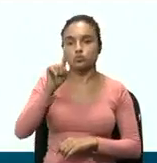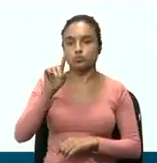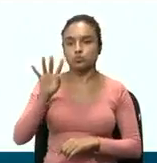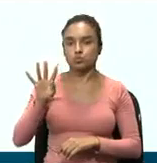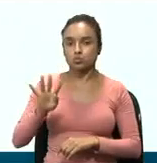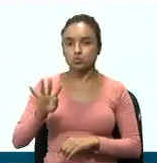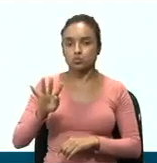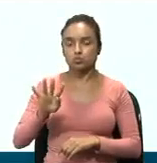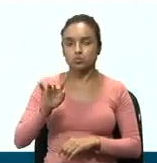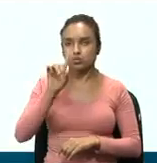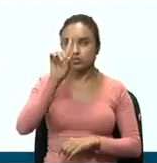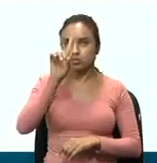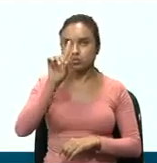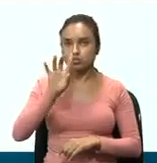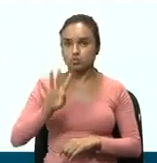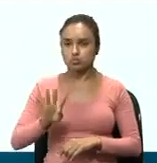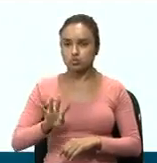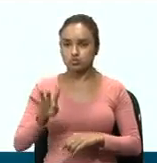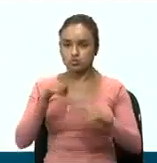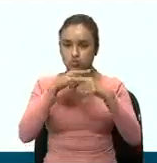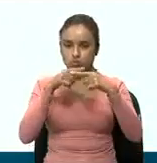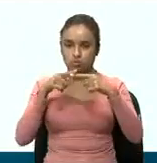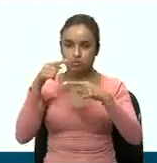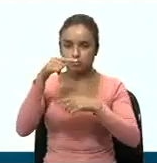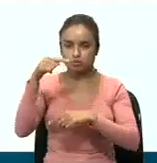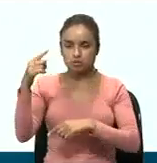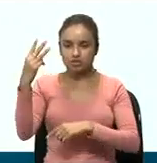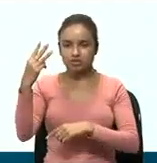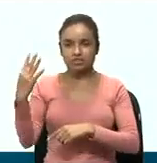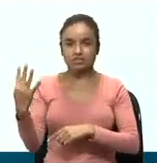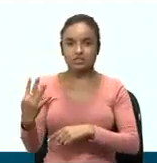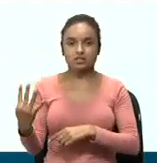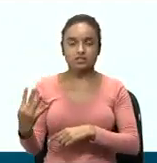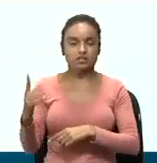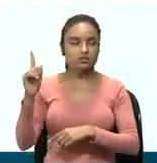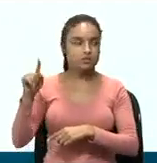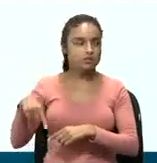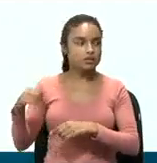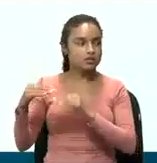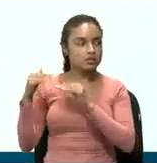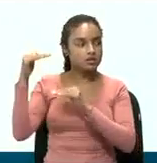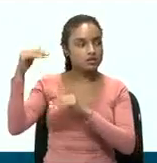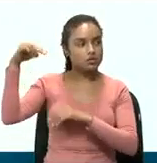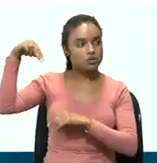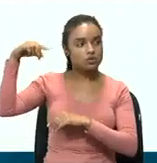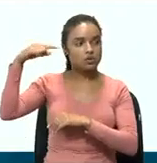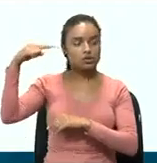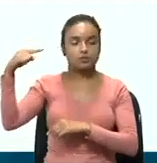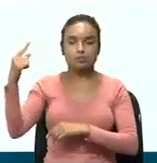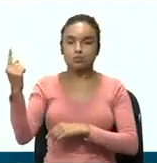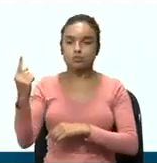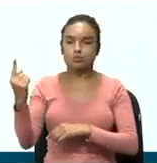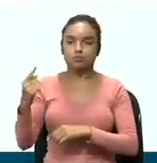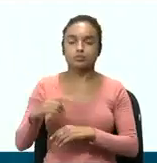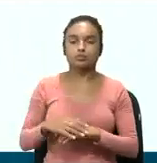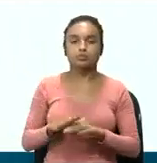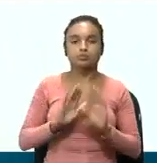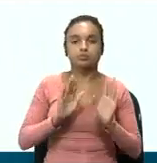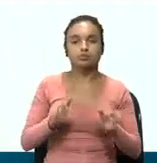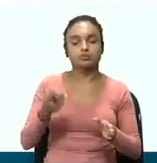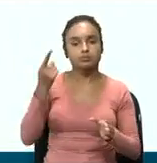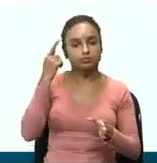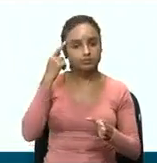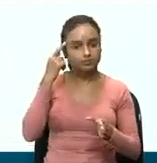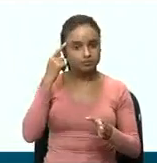menos 3 quartos elevado a n menos 1. Com isso, você já pode